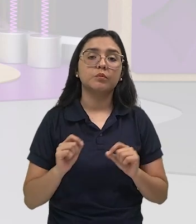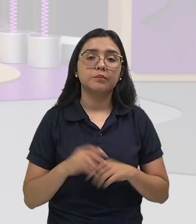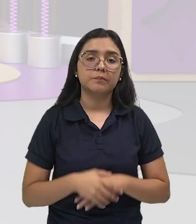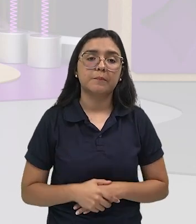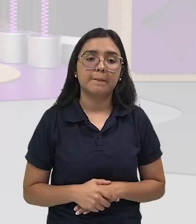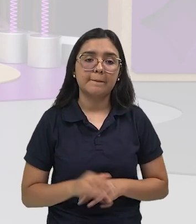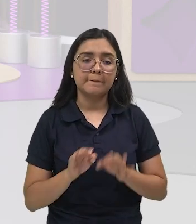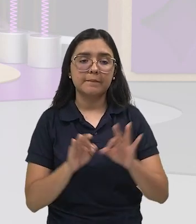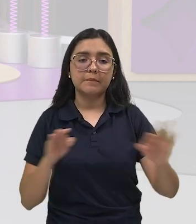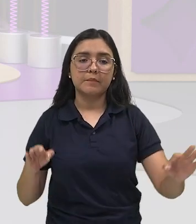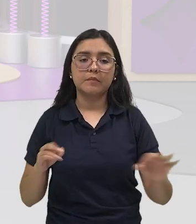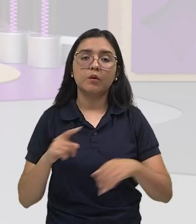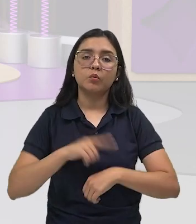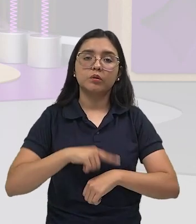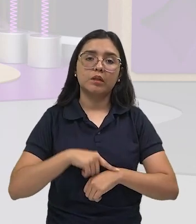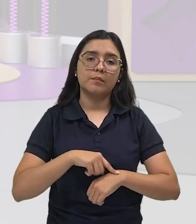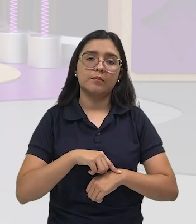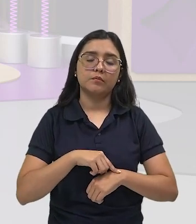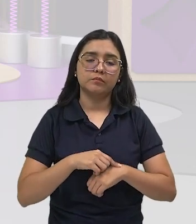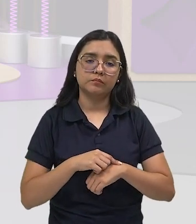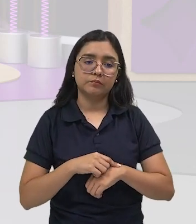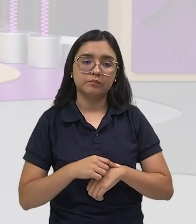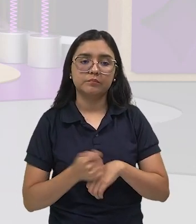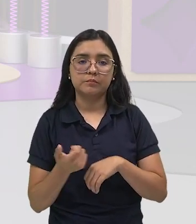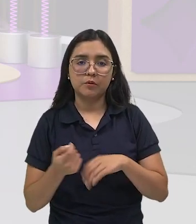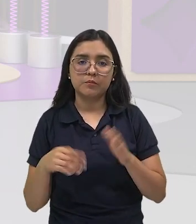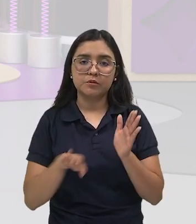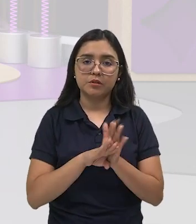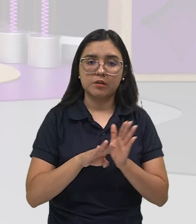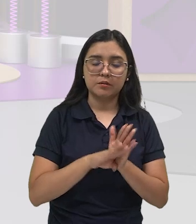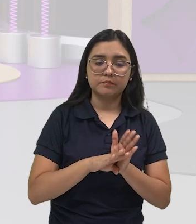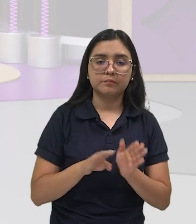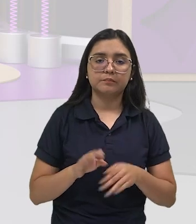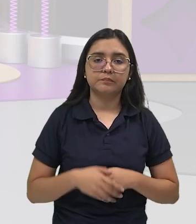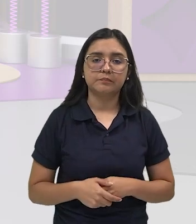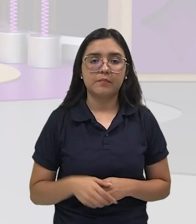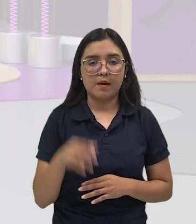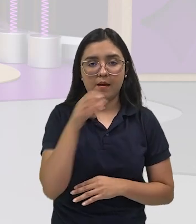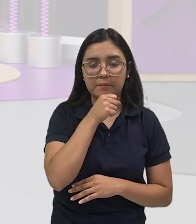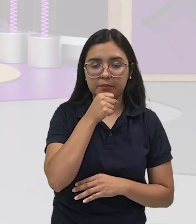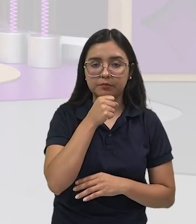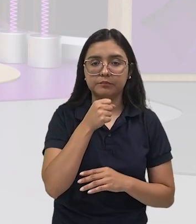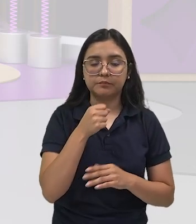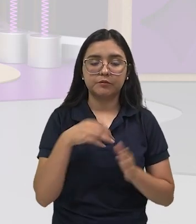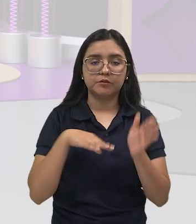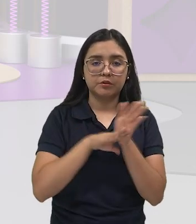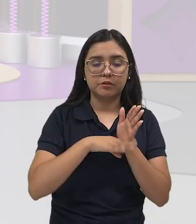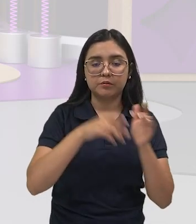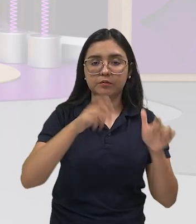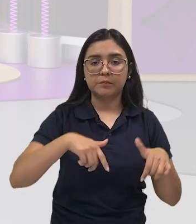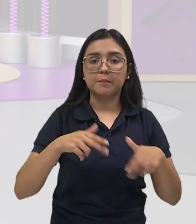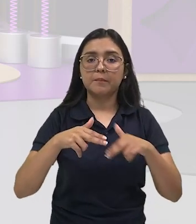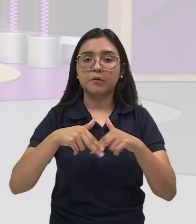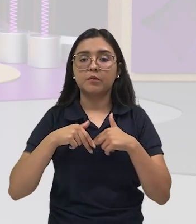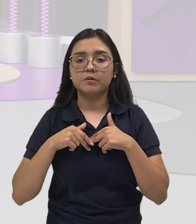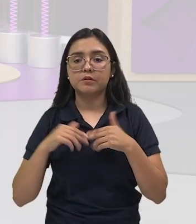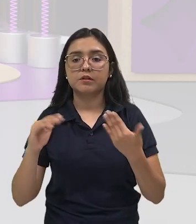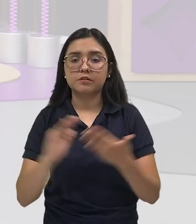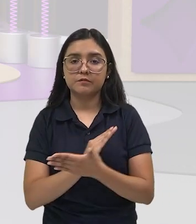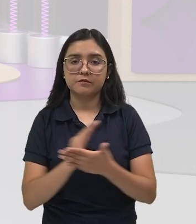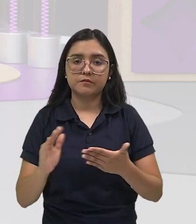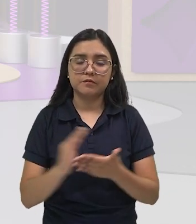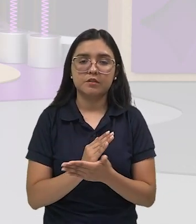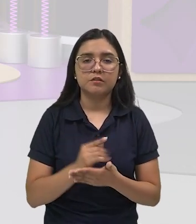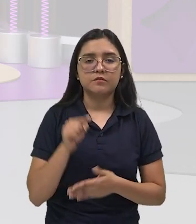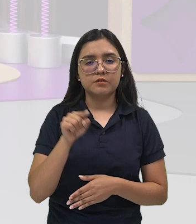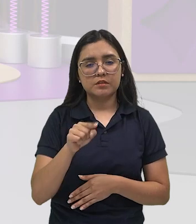na viagem vai diminuir, certo? É por isso, pessoal, que às vezes, quando você vai fazer uma